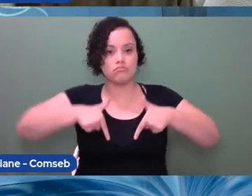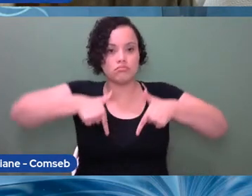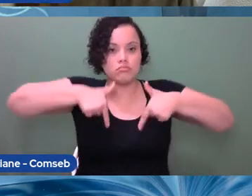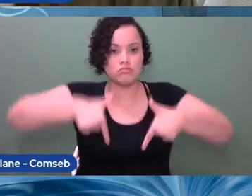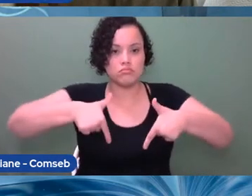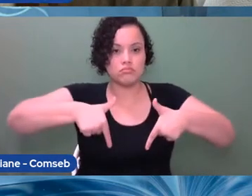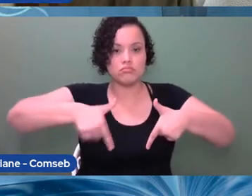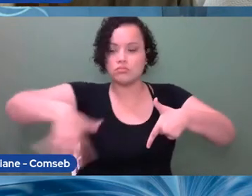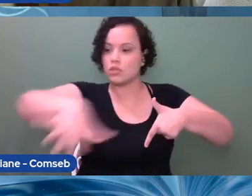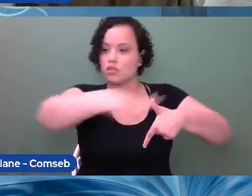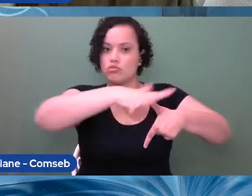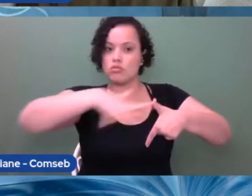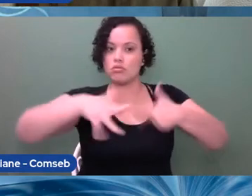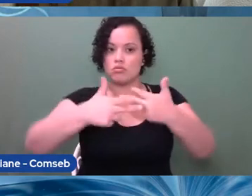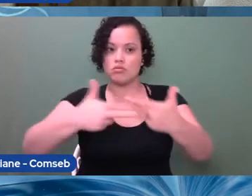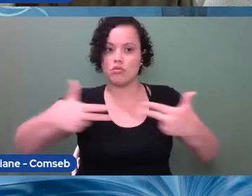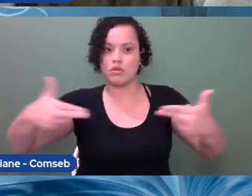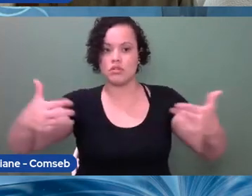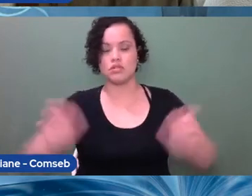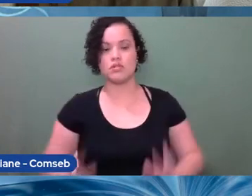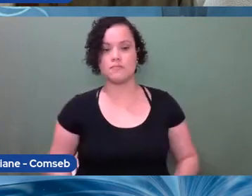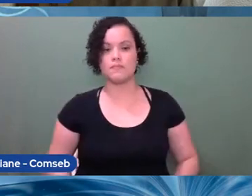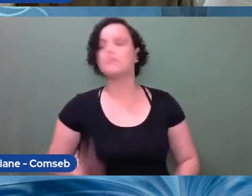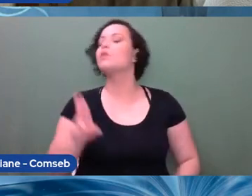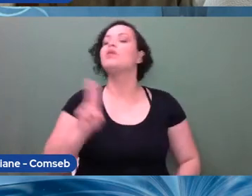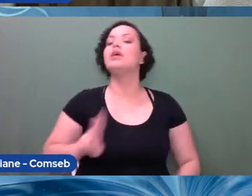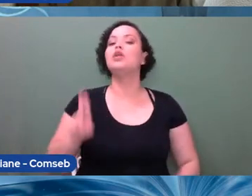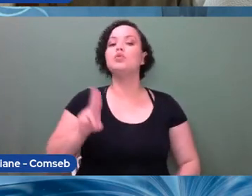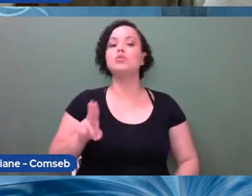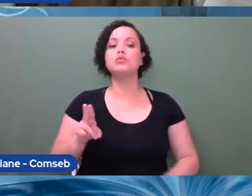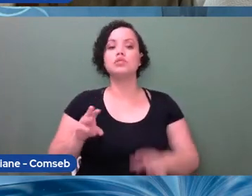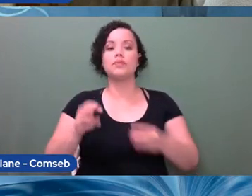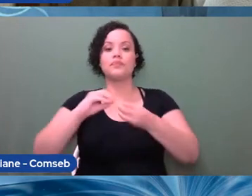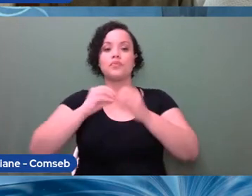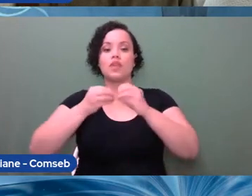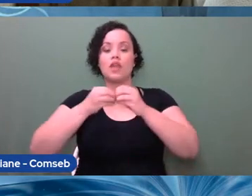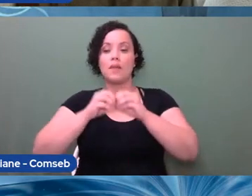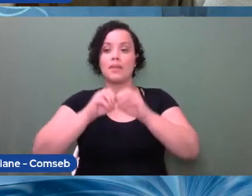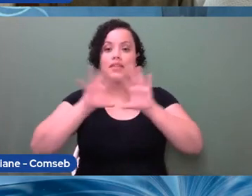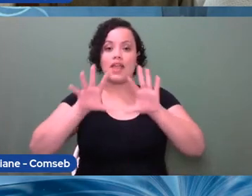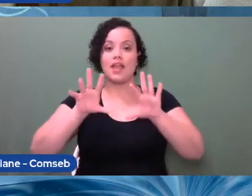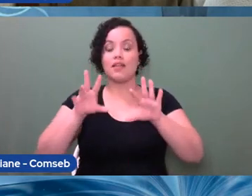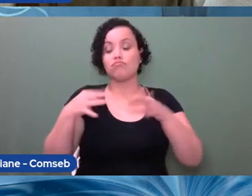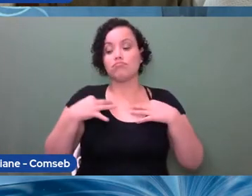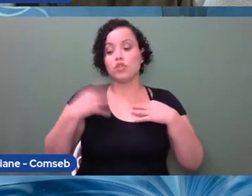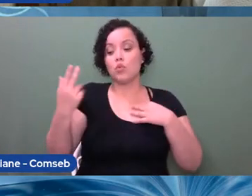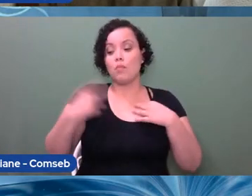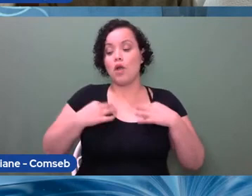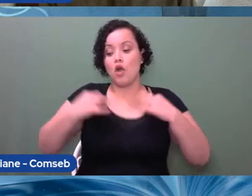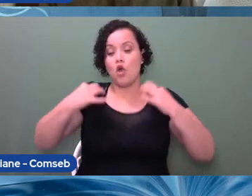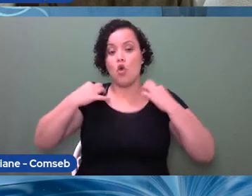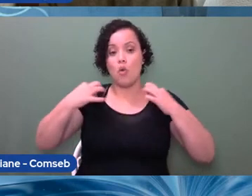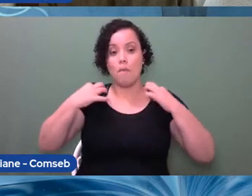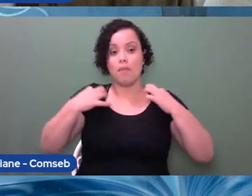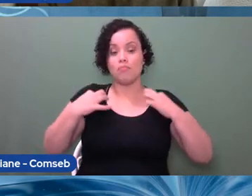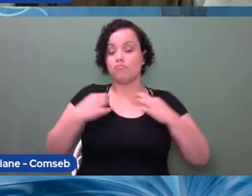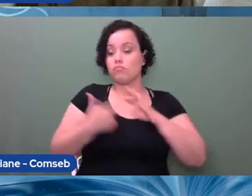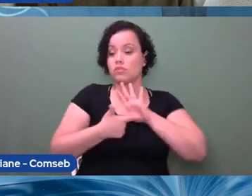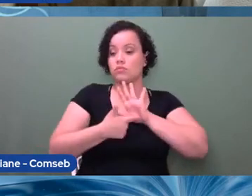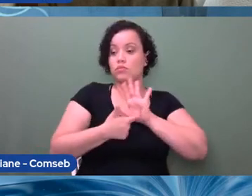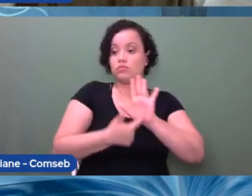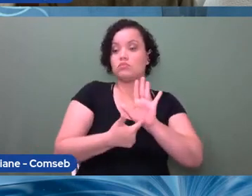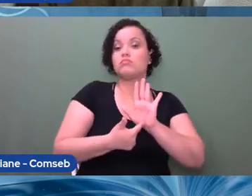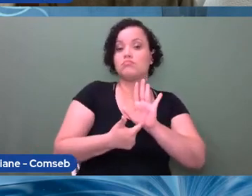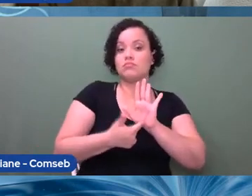coisas. Então, ele usa a matéria como roupagem de sua identificação, como